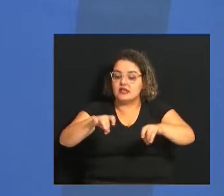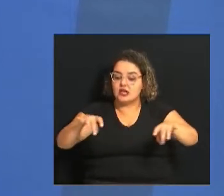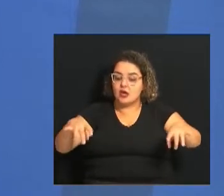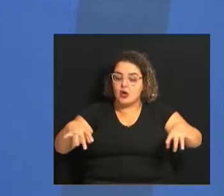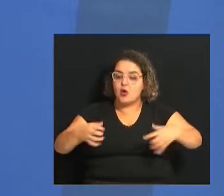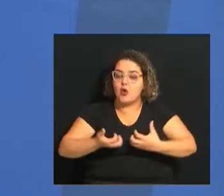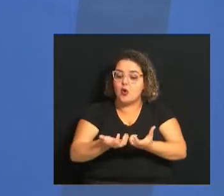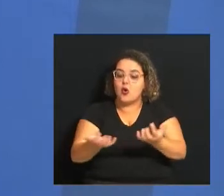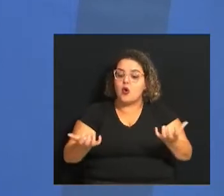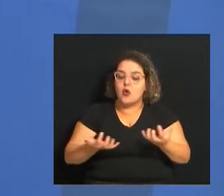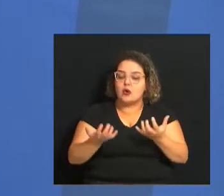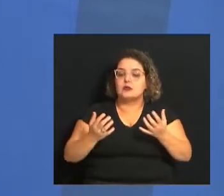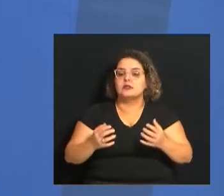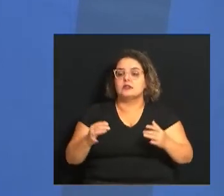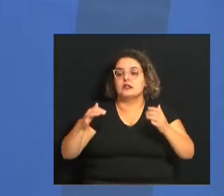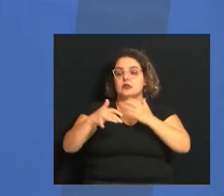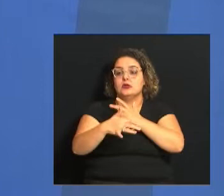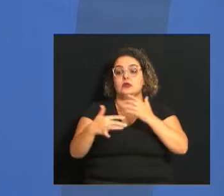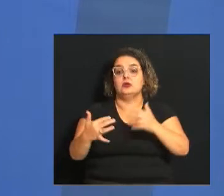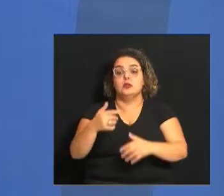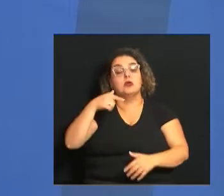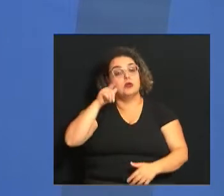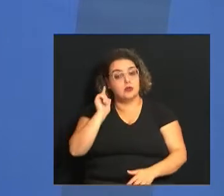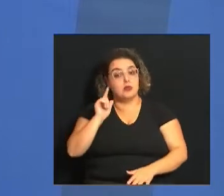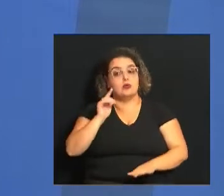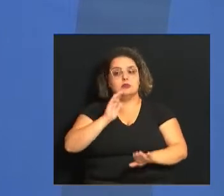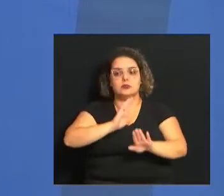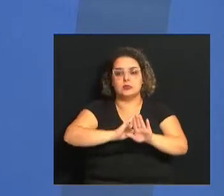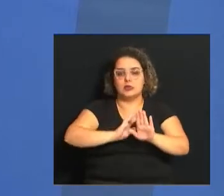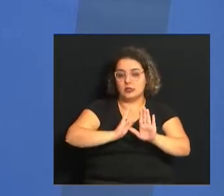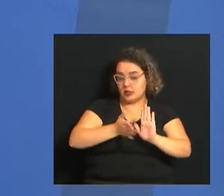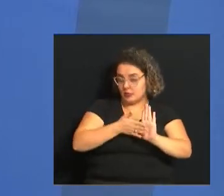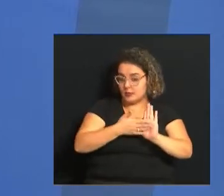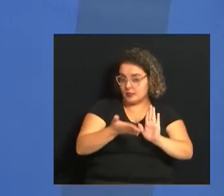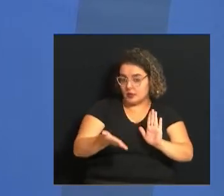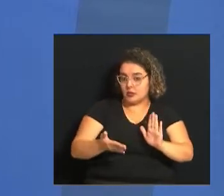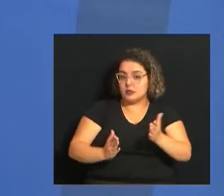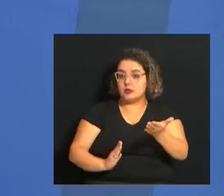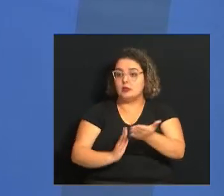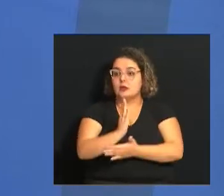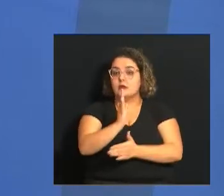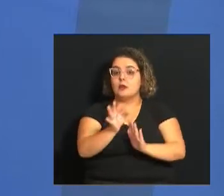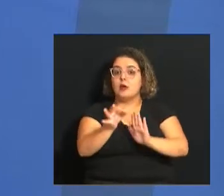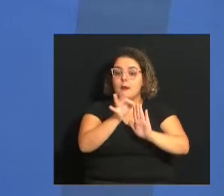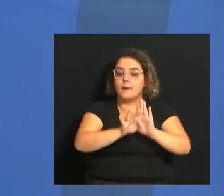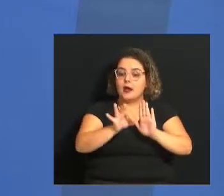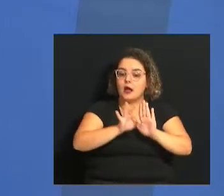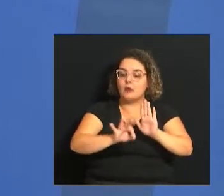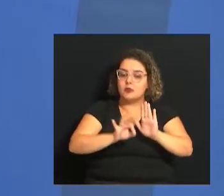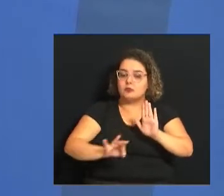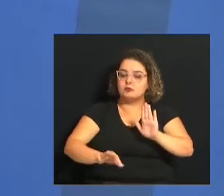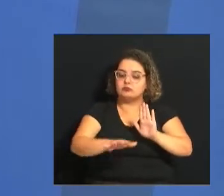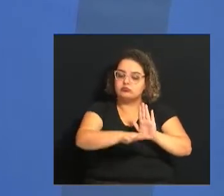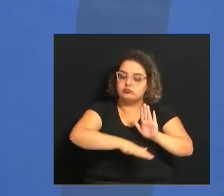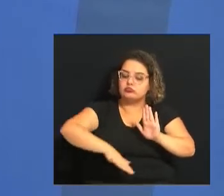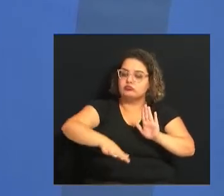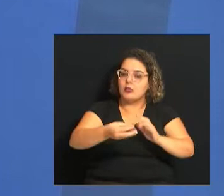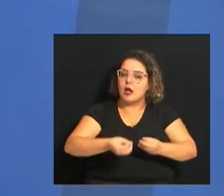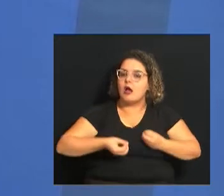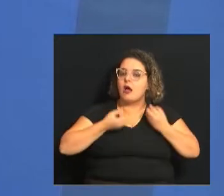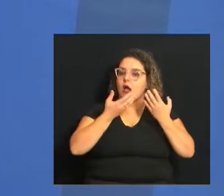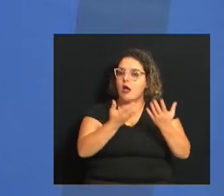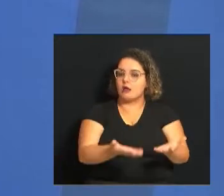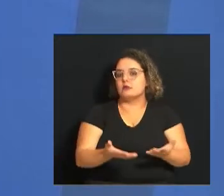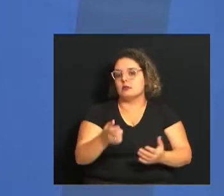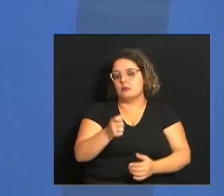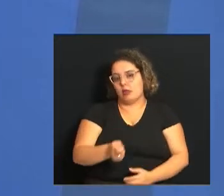E ontem, na proposição que foi aprovada, é para corrigir a descrição da área concedida à